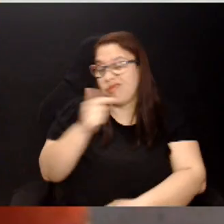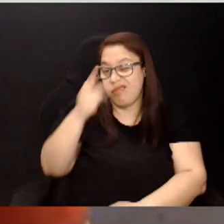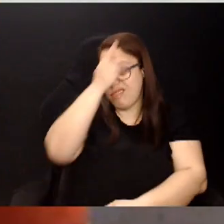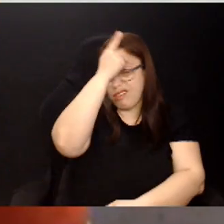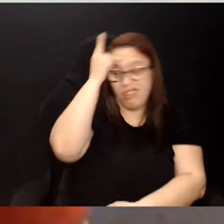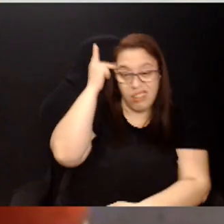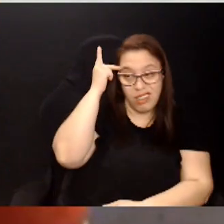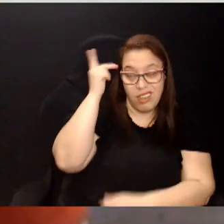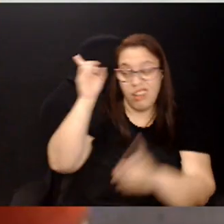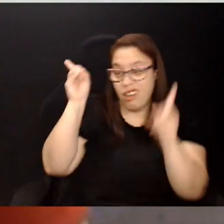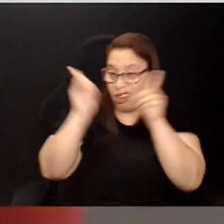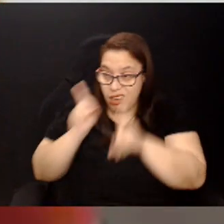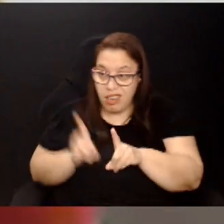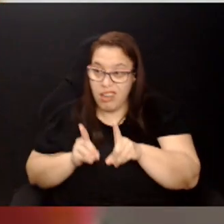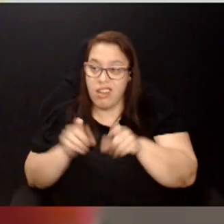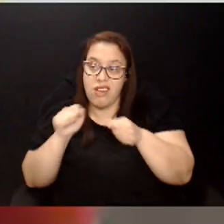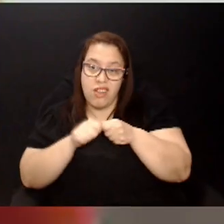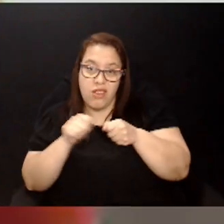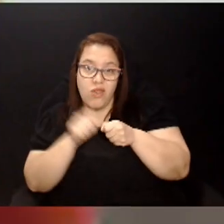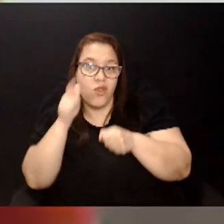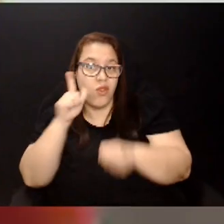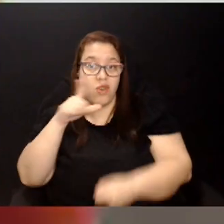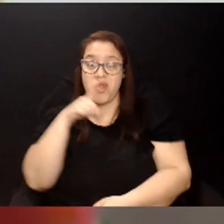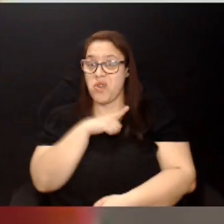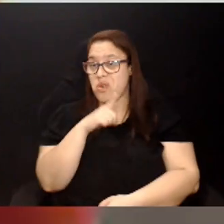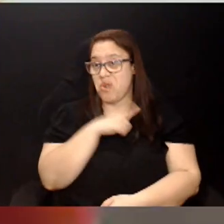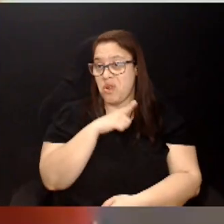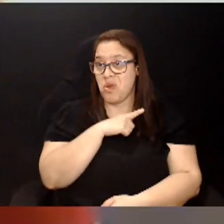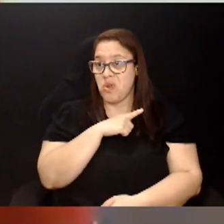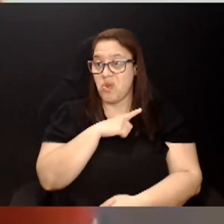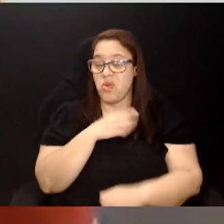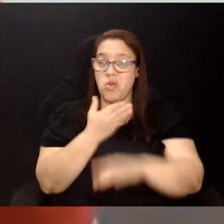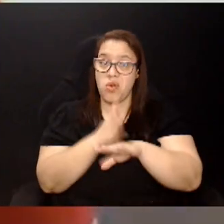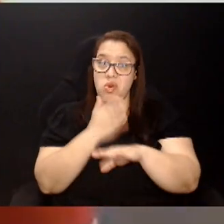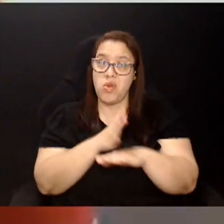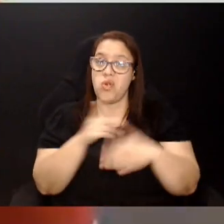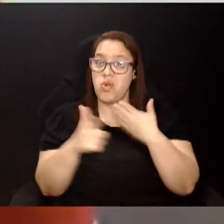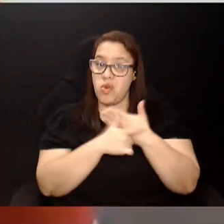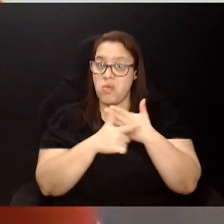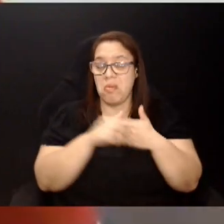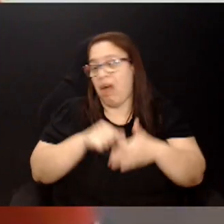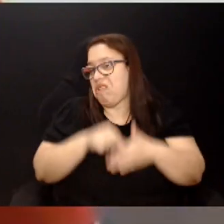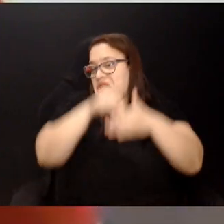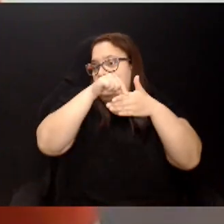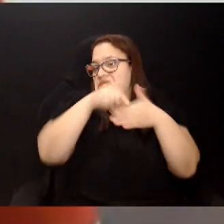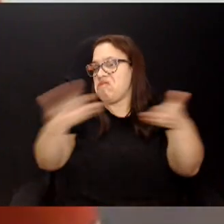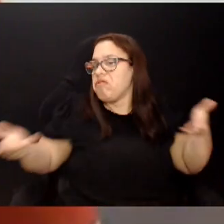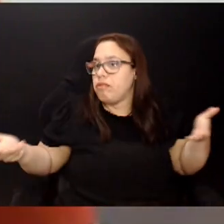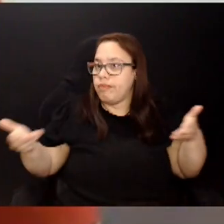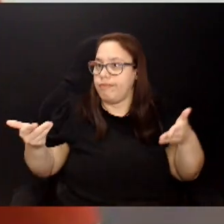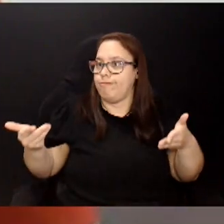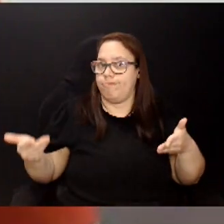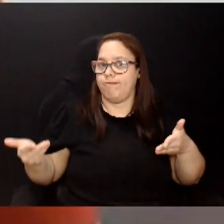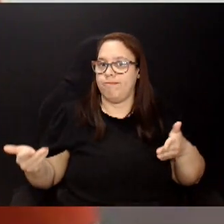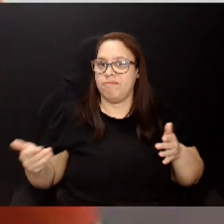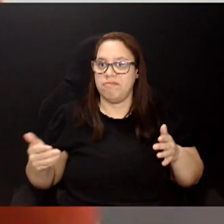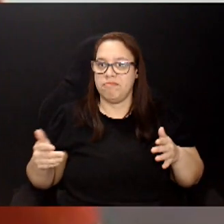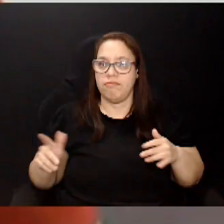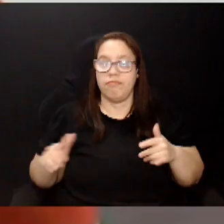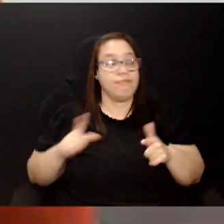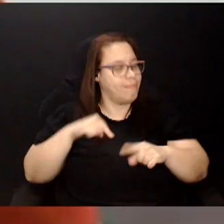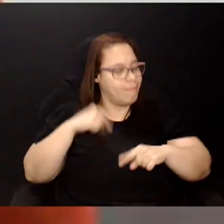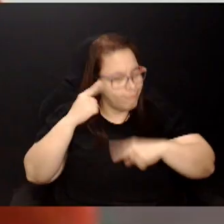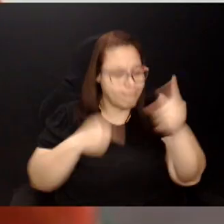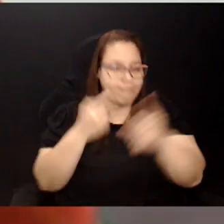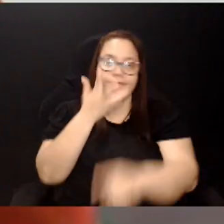deficiência capazes de exercer um papel de liderança. Então, ele vai muito daquilo que a criança,